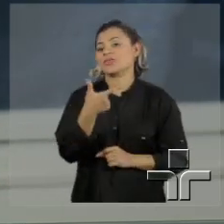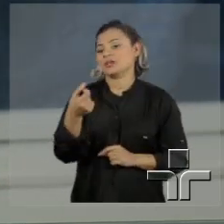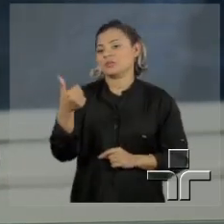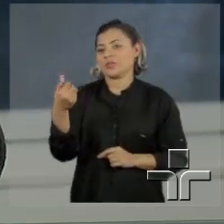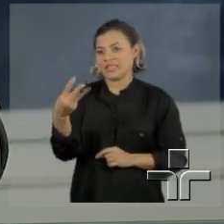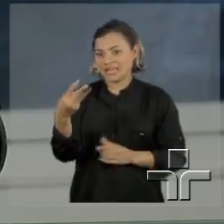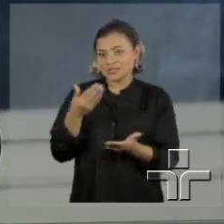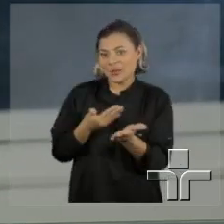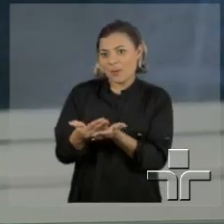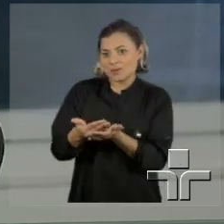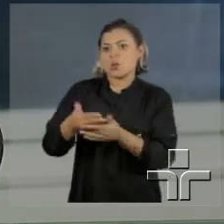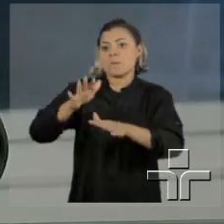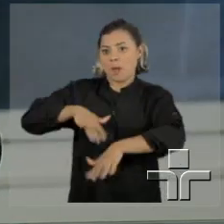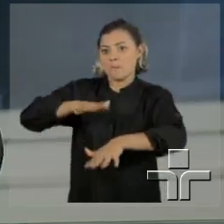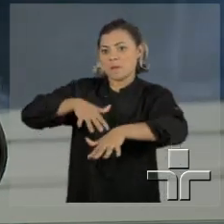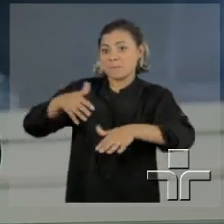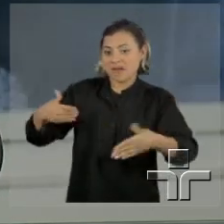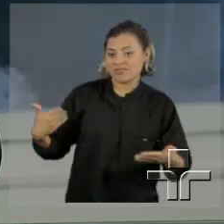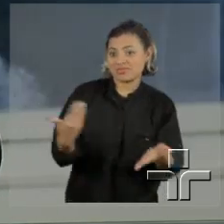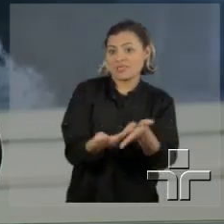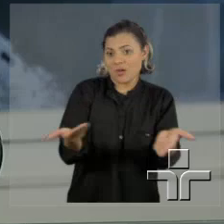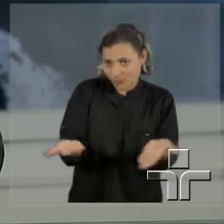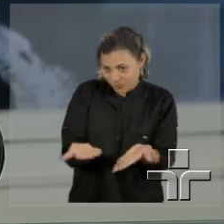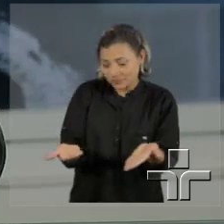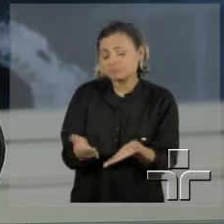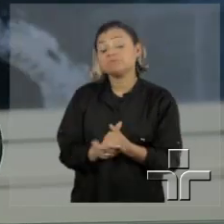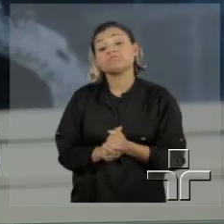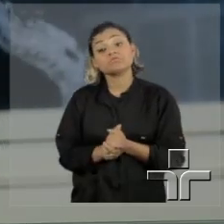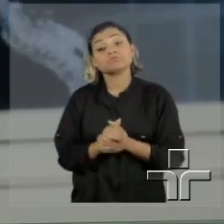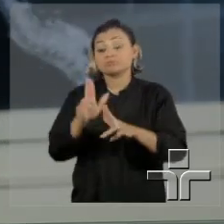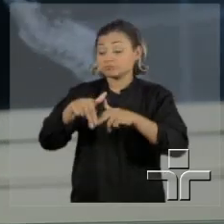2013, não é? Então, ali já começa a mudar um pouco